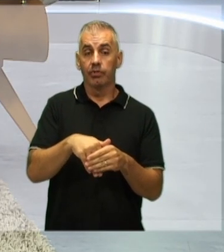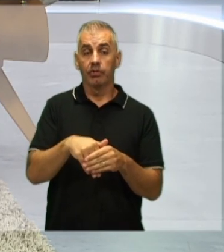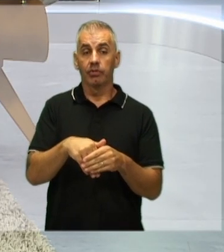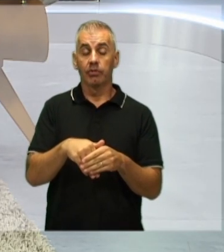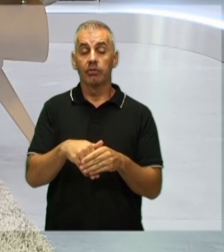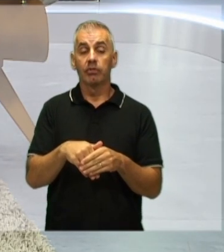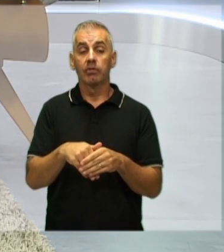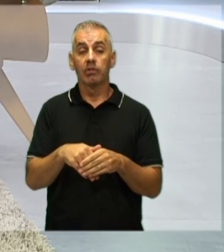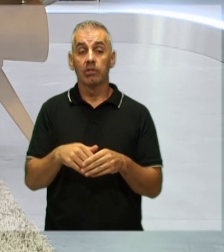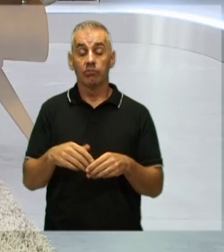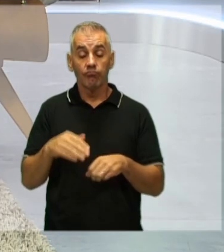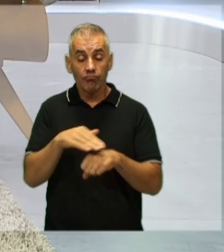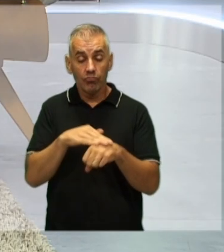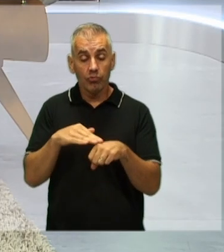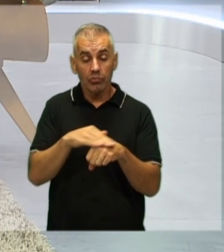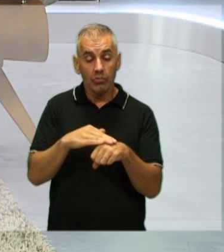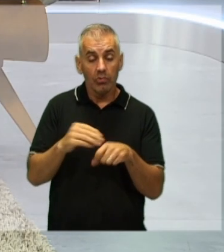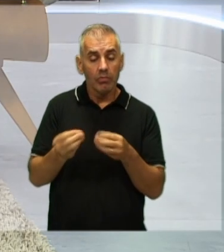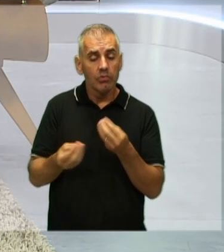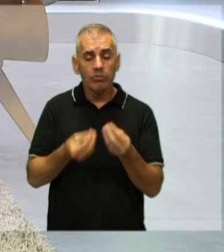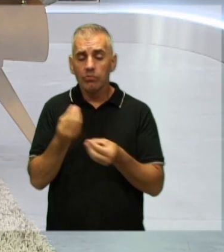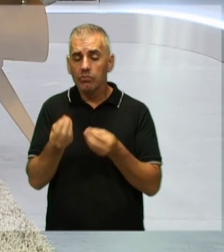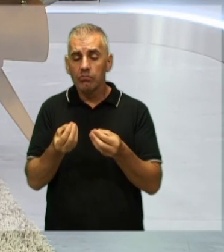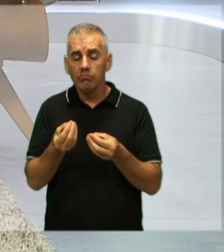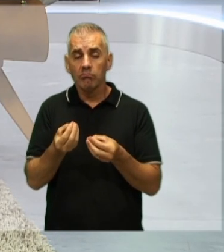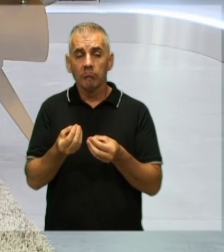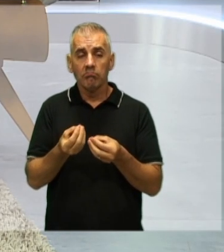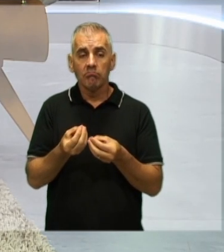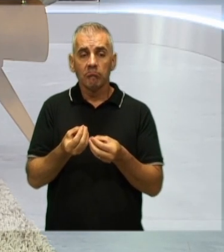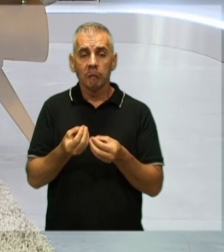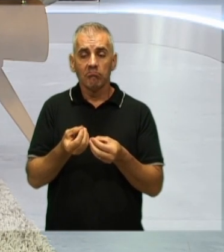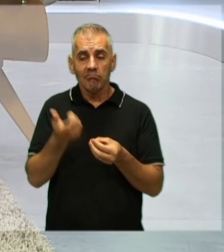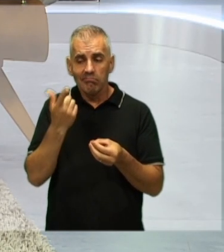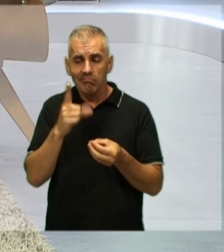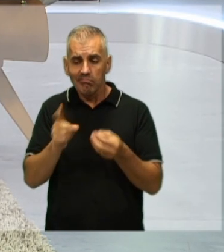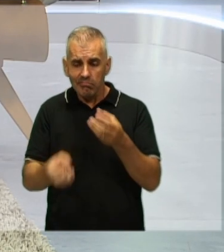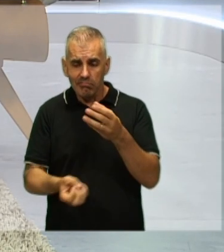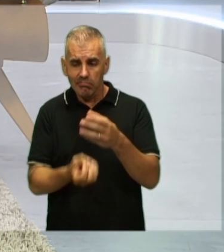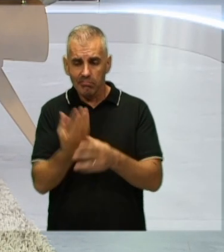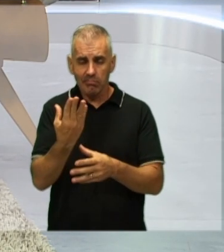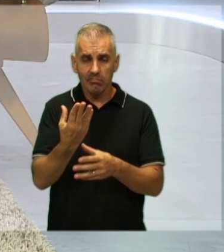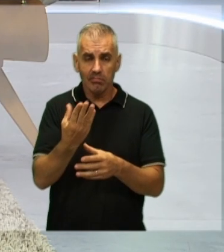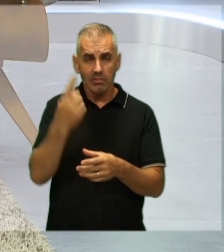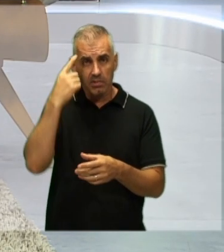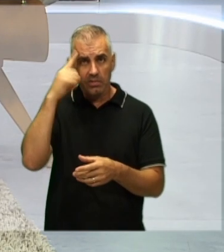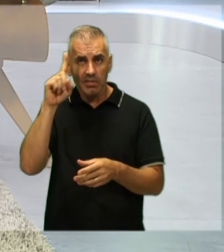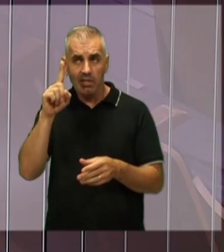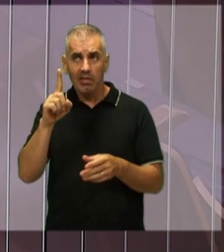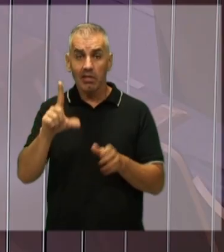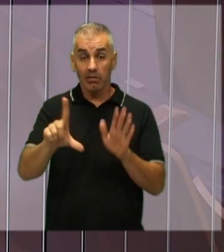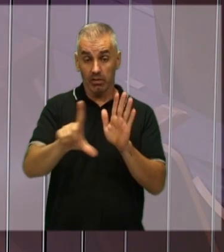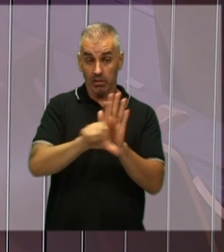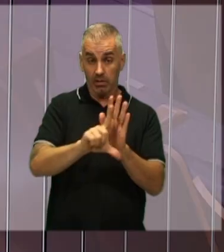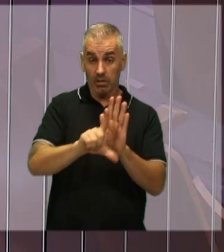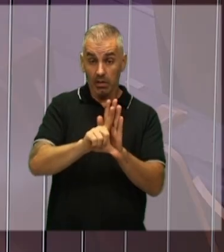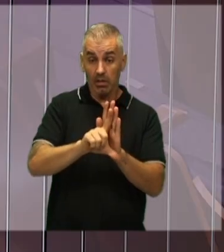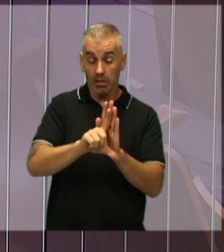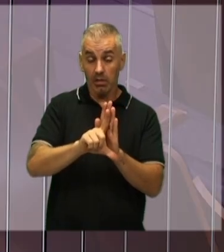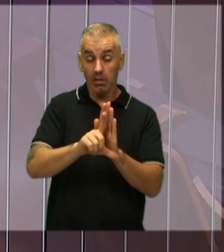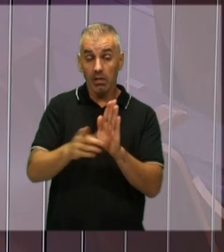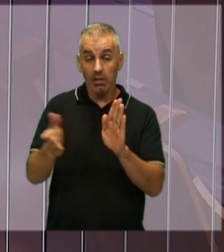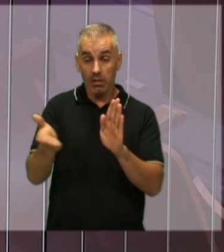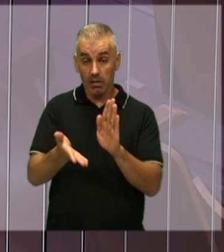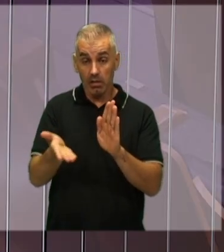aqui como é que surgiu essa ideia e se ela vai ter, agora como lei, viabilidade de sua